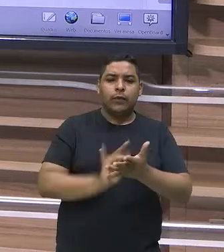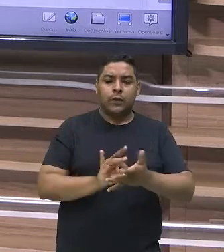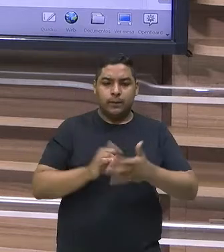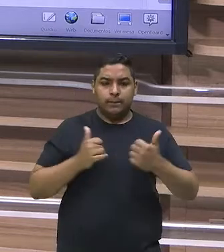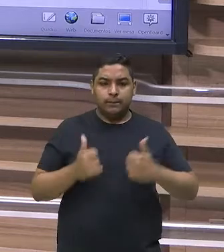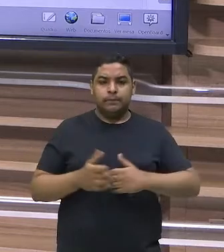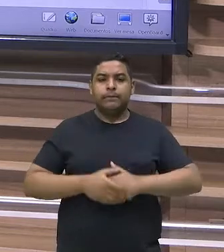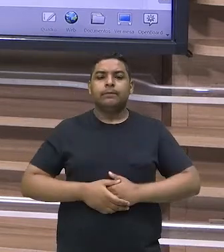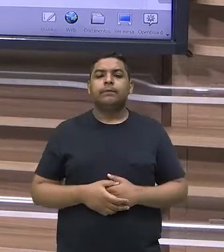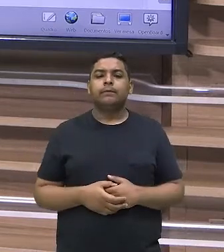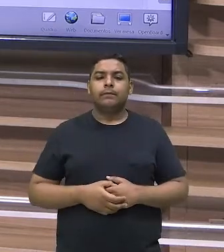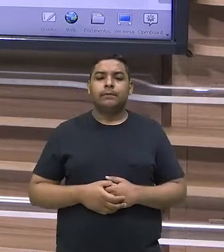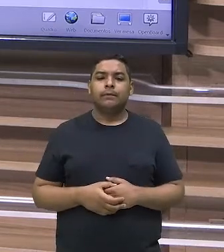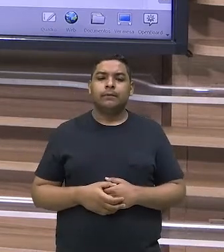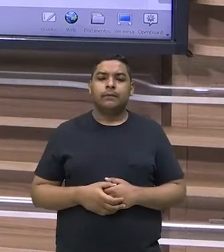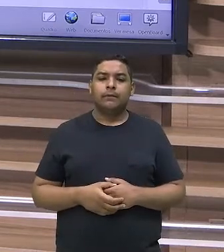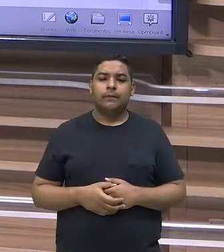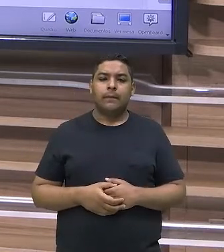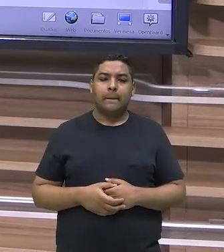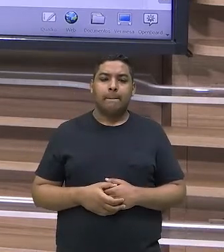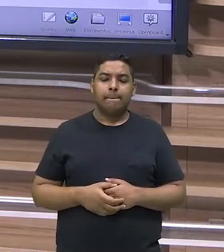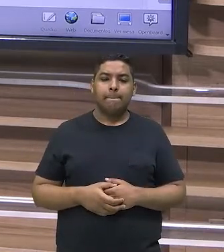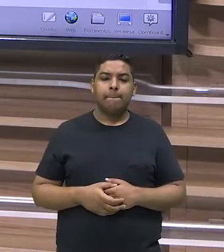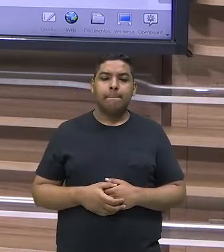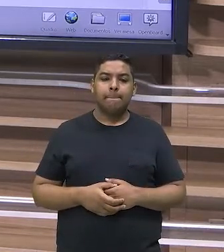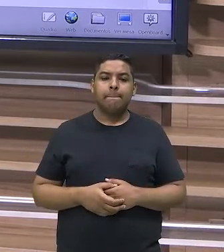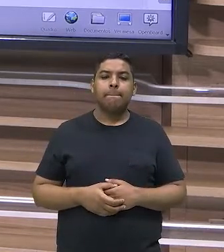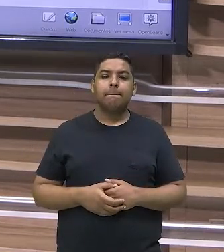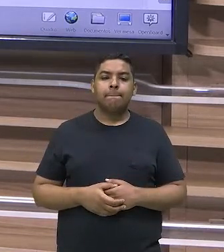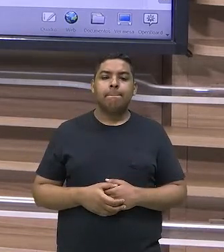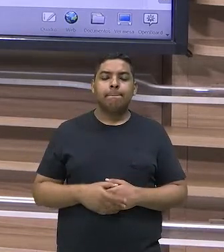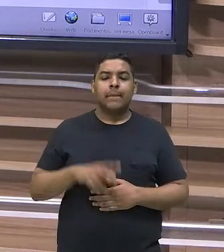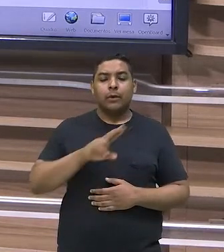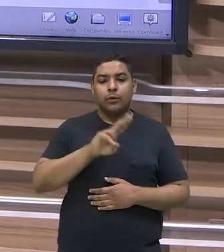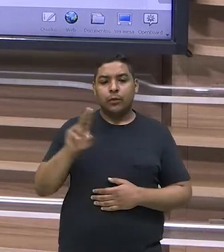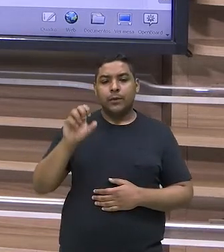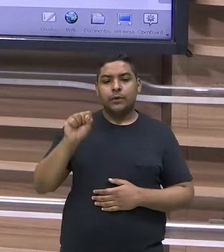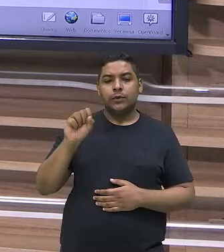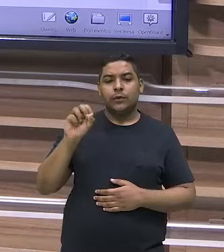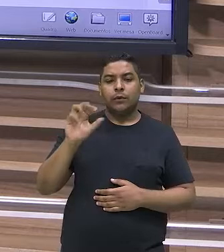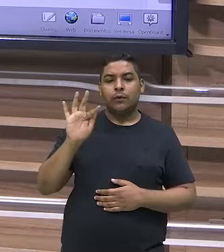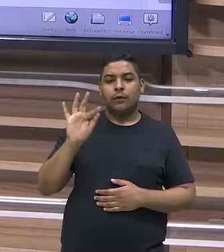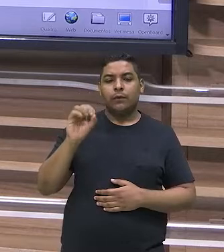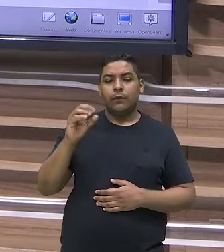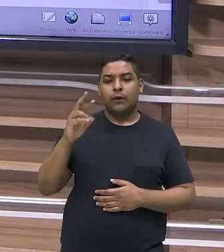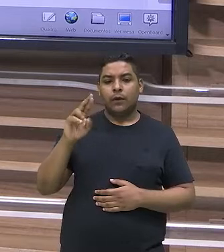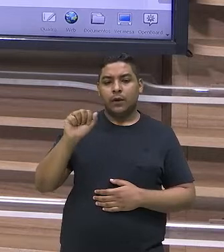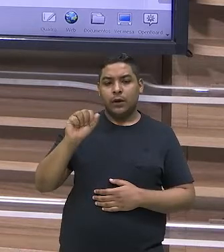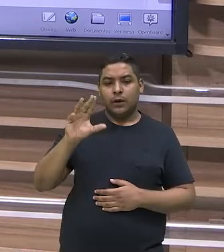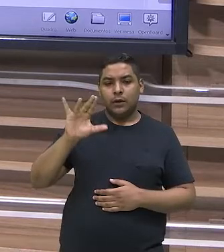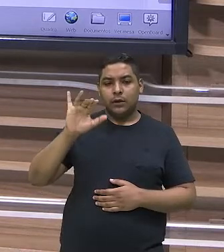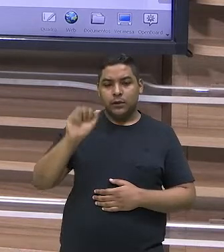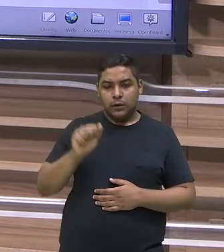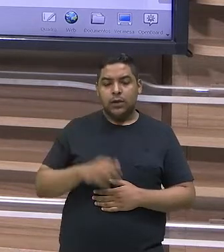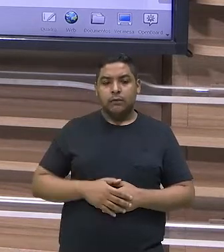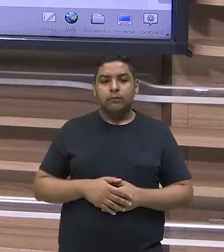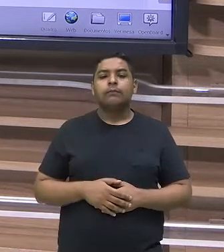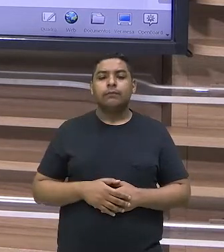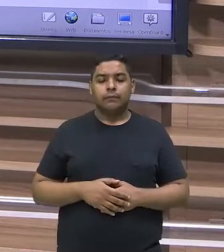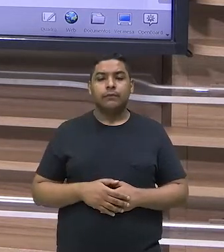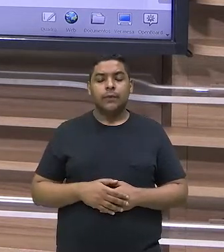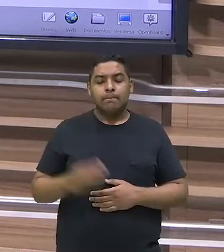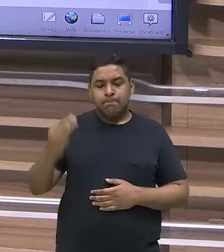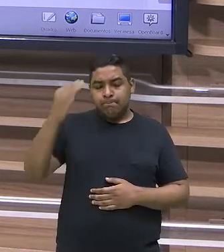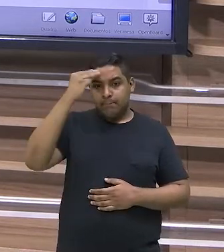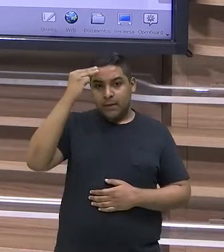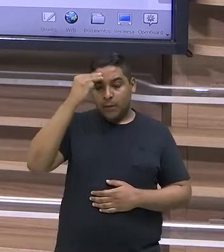parede. Então, chama-se sofocracia. Guarda isso aí, às vezes essas questões caem no Enem,